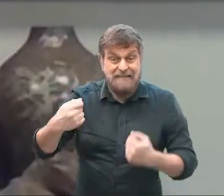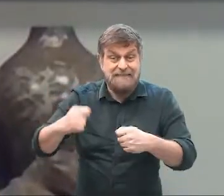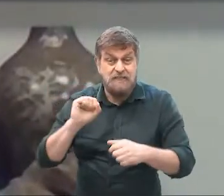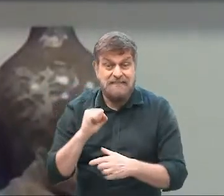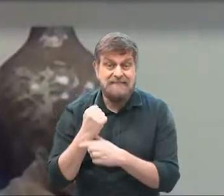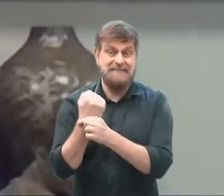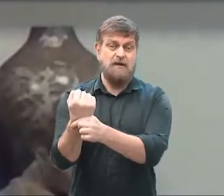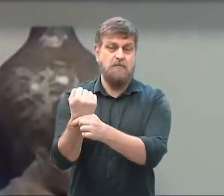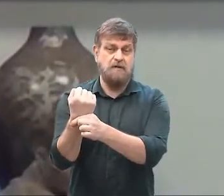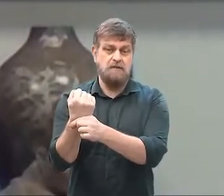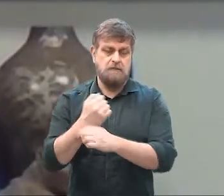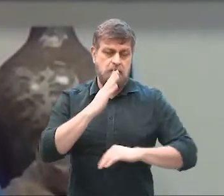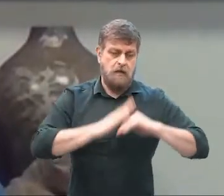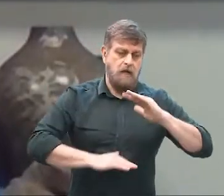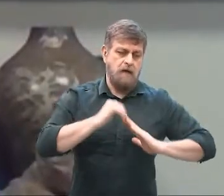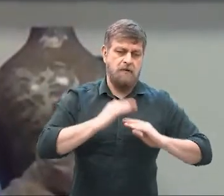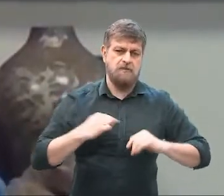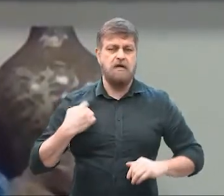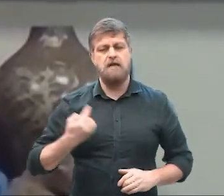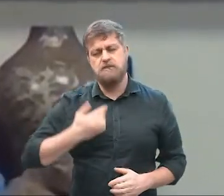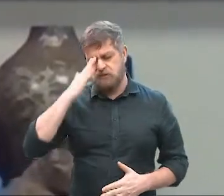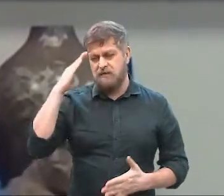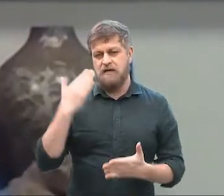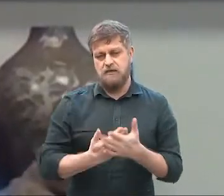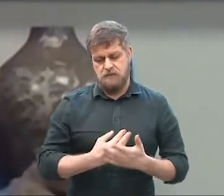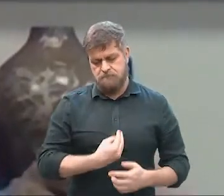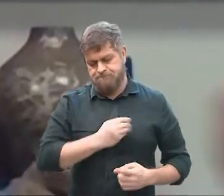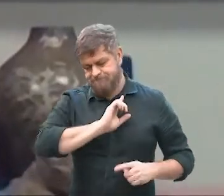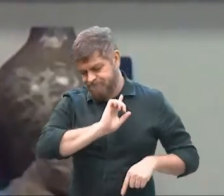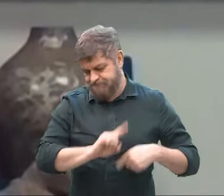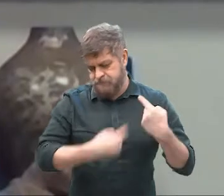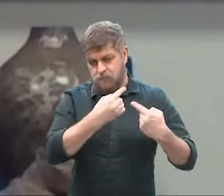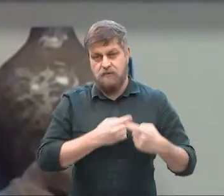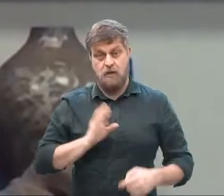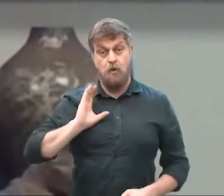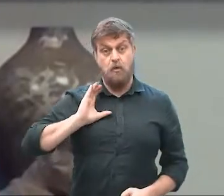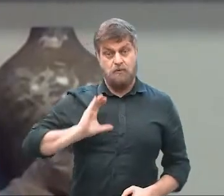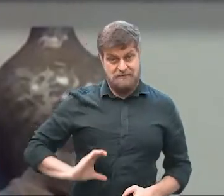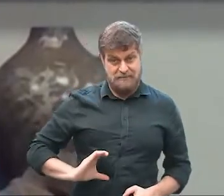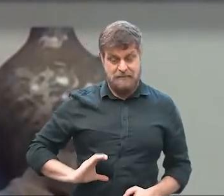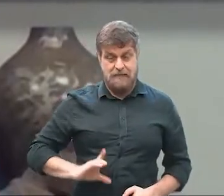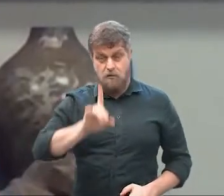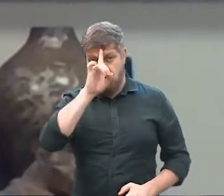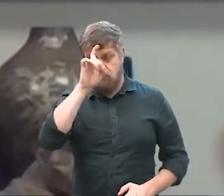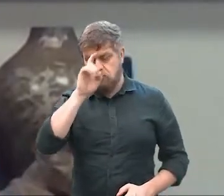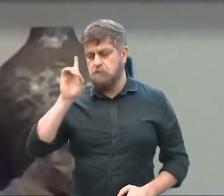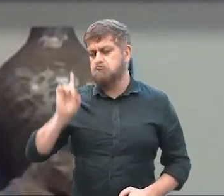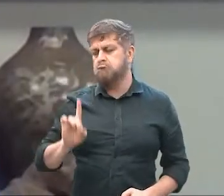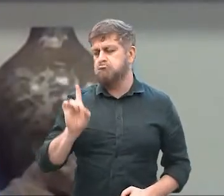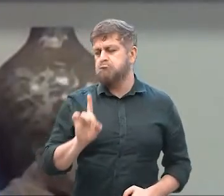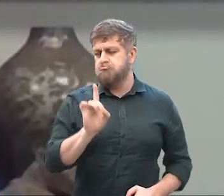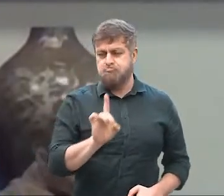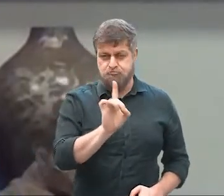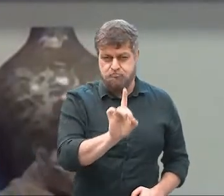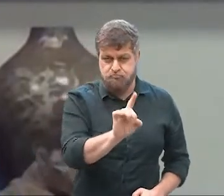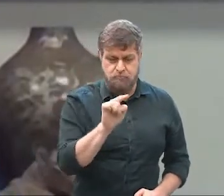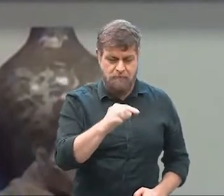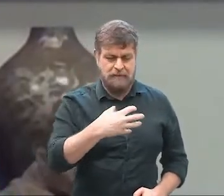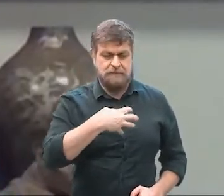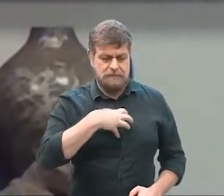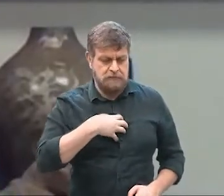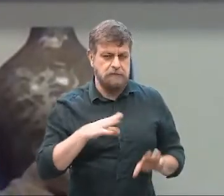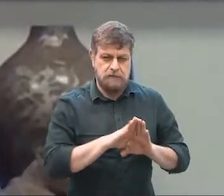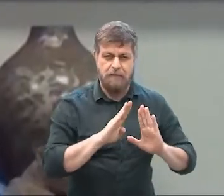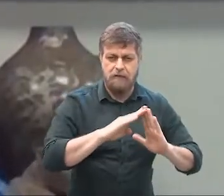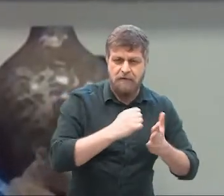e, fazendo isso, o retorno vem para nós mesmos, vem para o cidadão que procura um hospital, procura uma clínica, procura uma